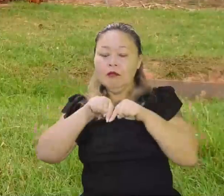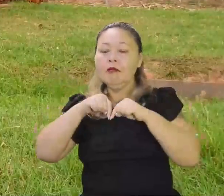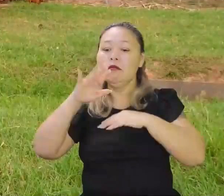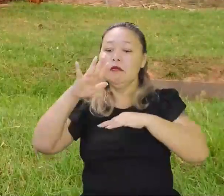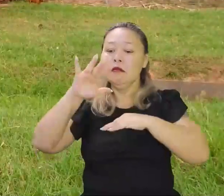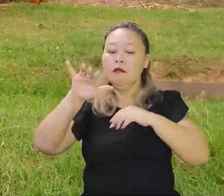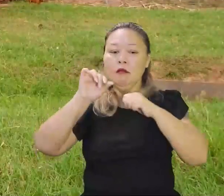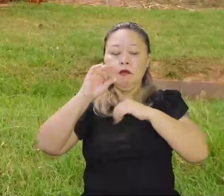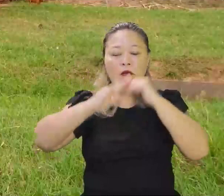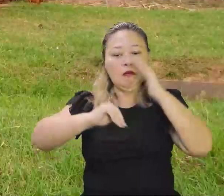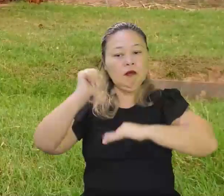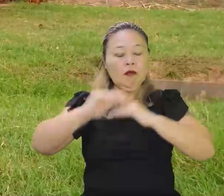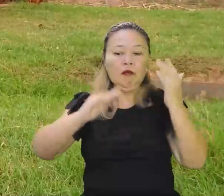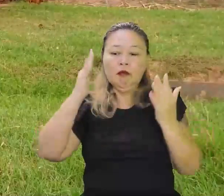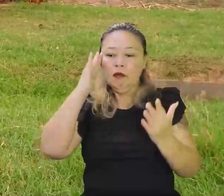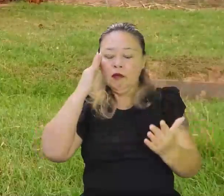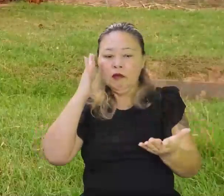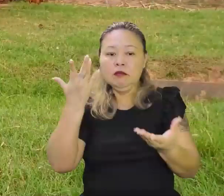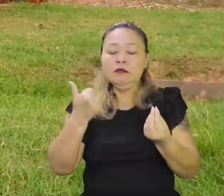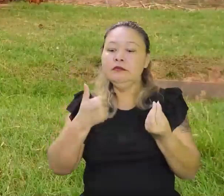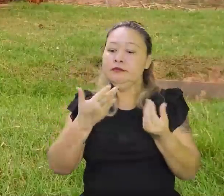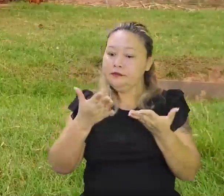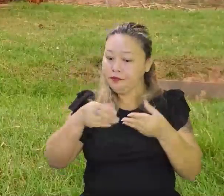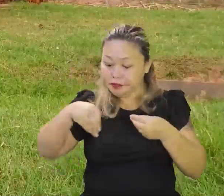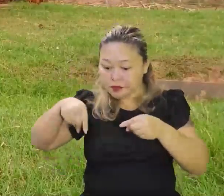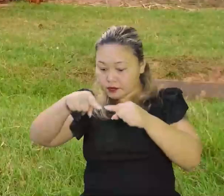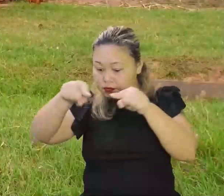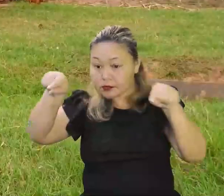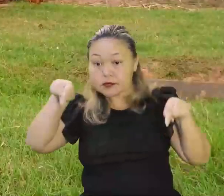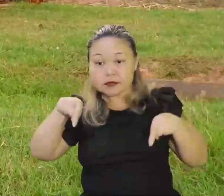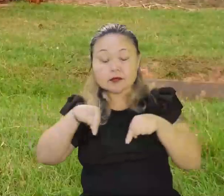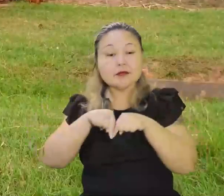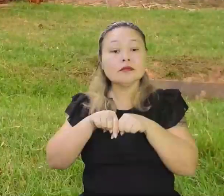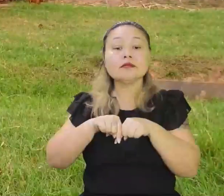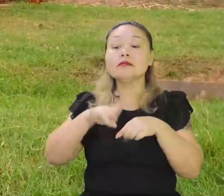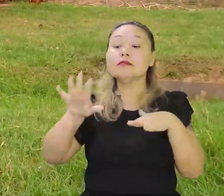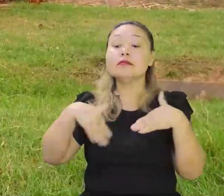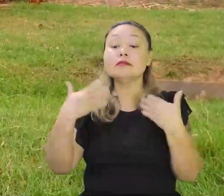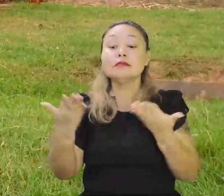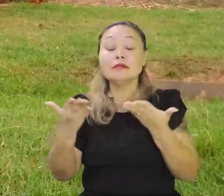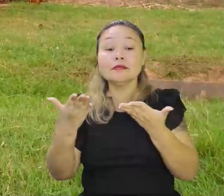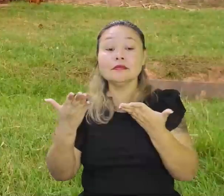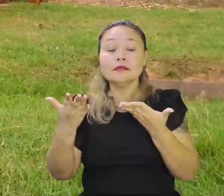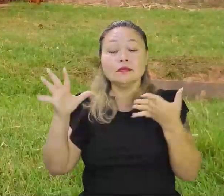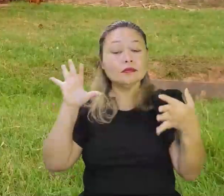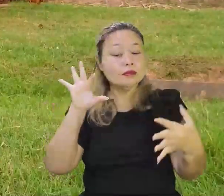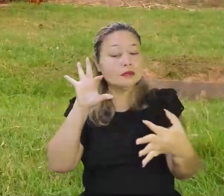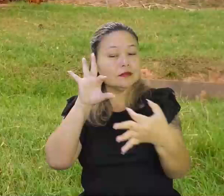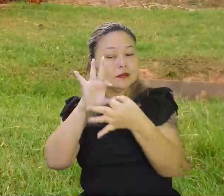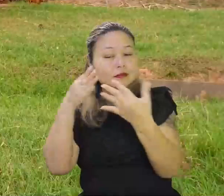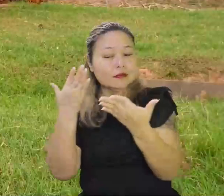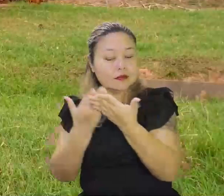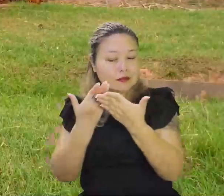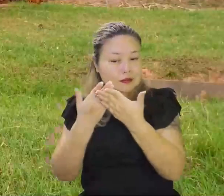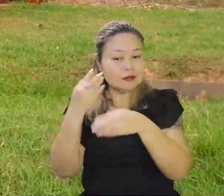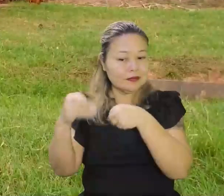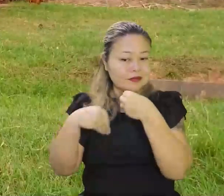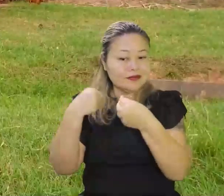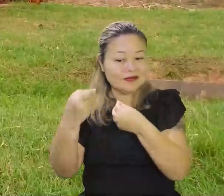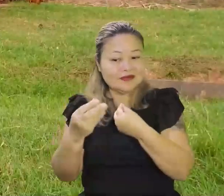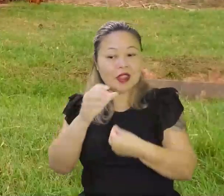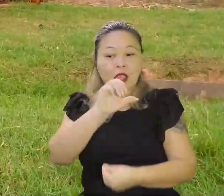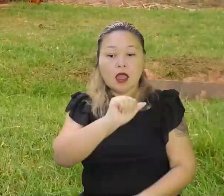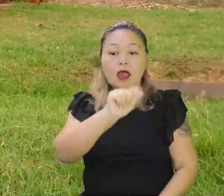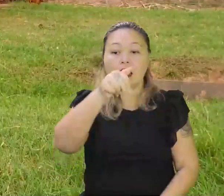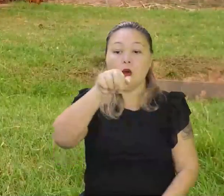Já dá para ter uma noção desse espaço, né? Então, agora a gente vai fazer aquele link, né? Vamos estudando para a gente ver a parte do alqueire também.